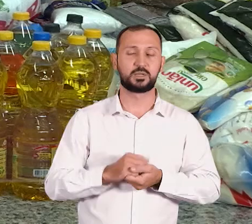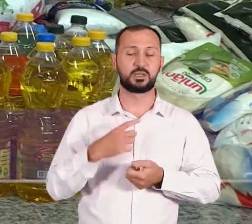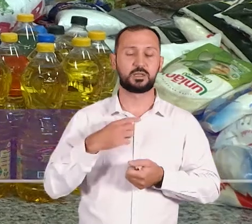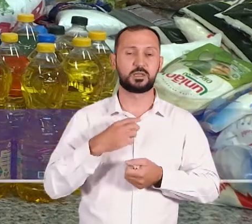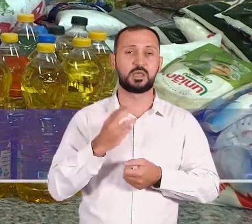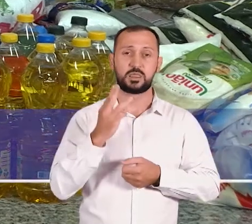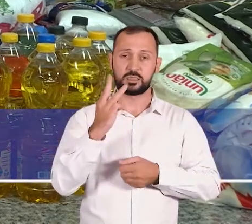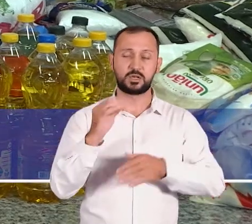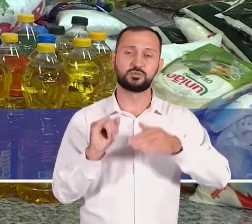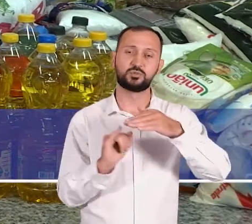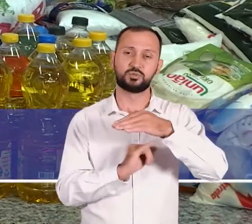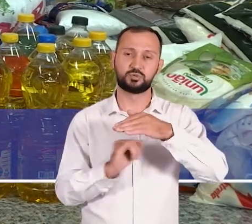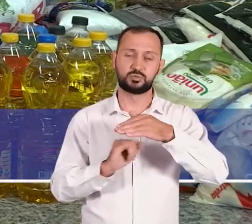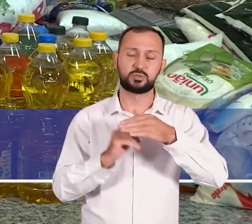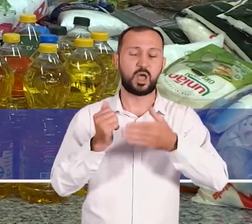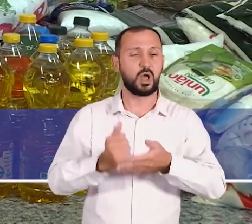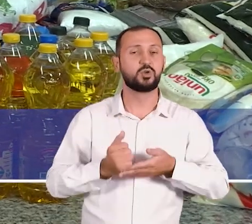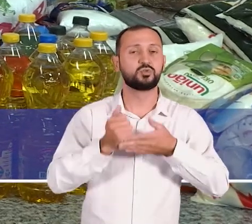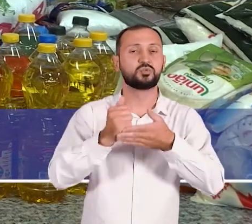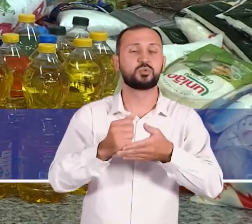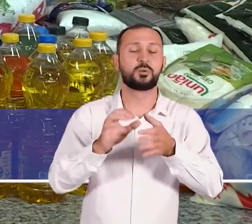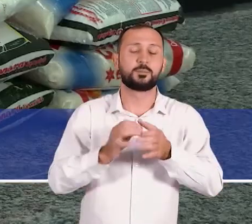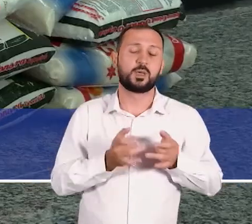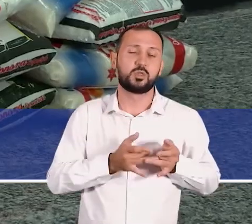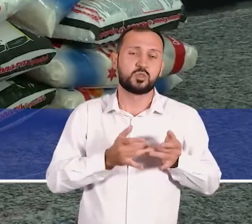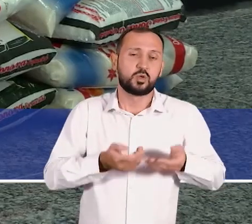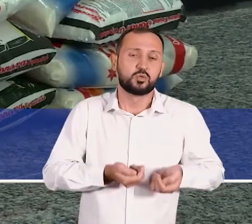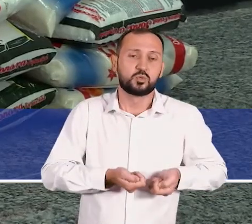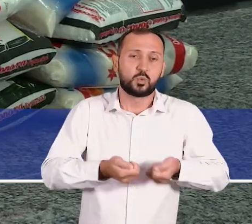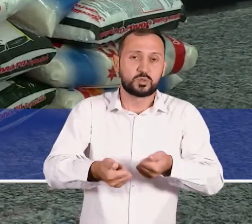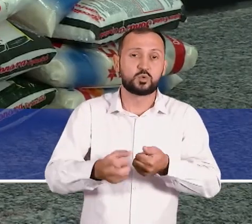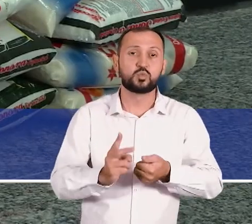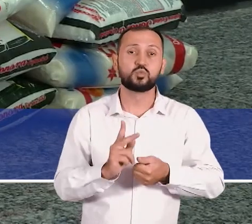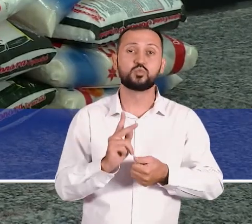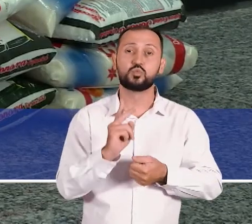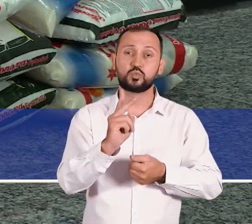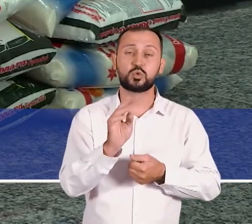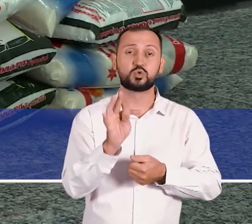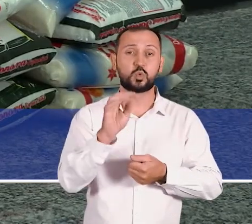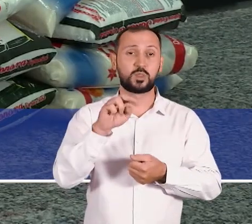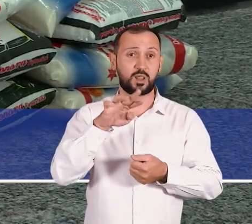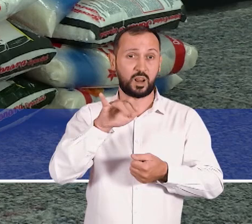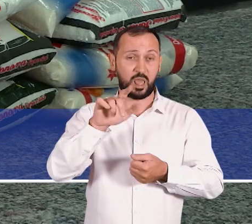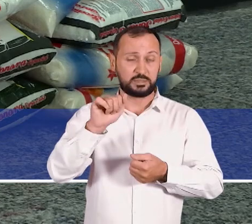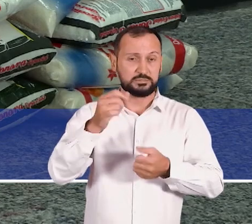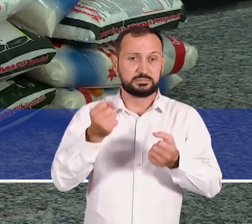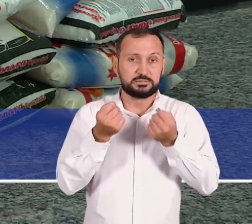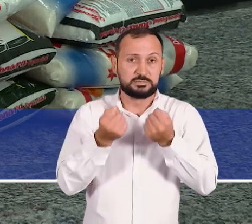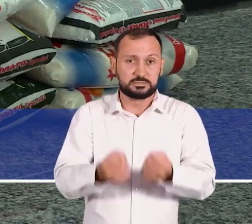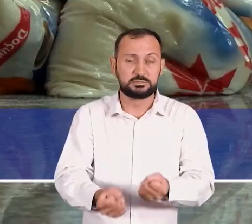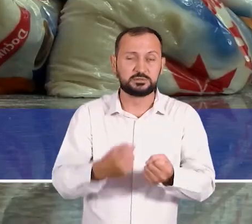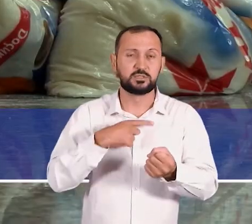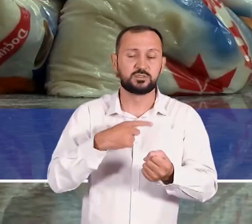quarta-feira. 3 instituições foram beneficiadas pela doação de mais de 2 toneladas de alimentos não perecíveis entregues